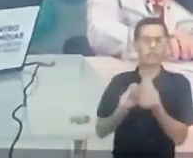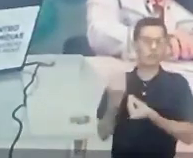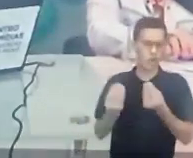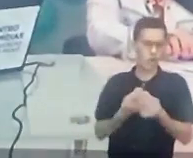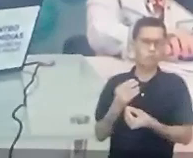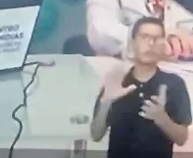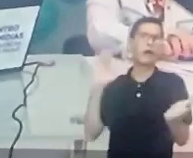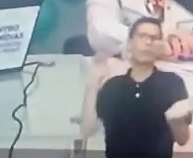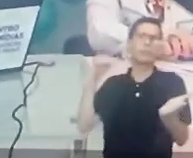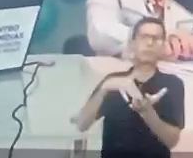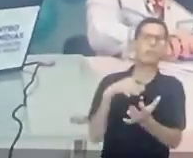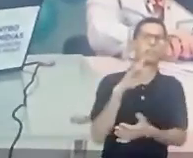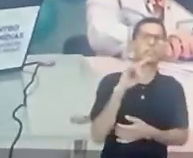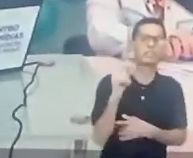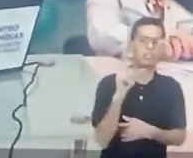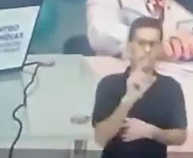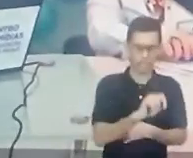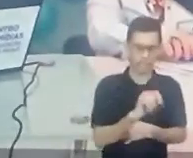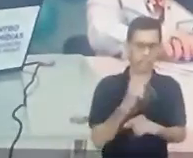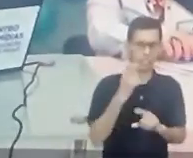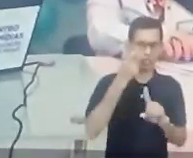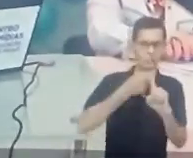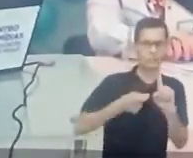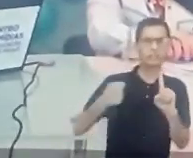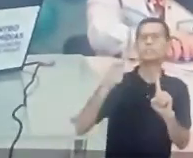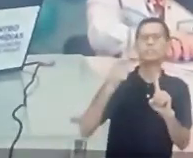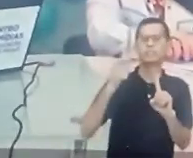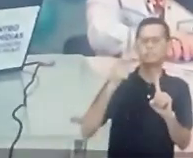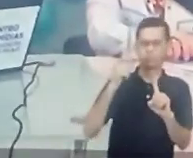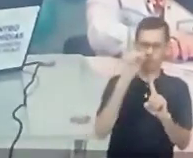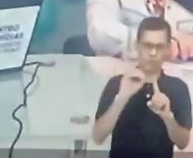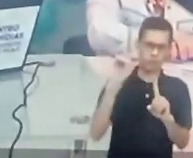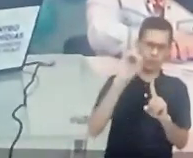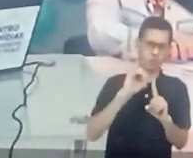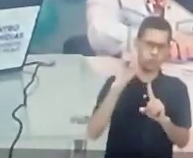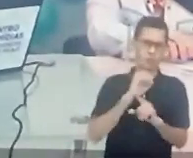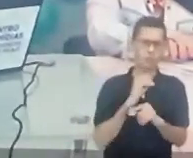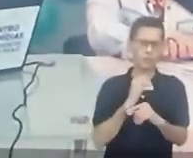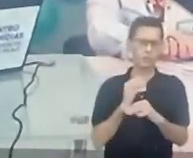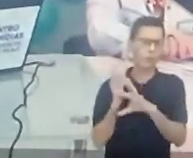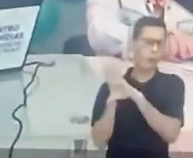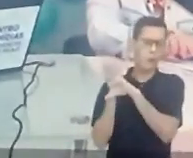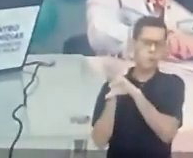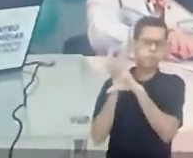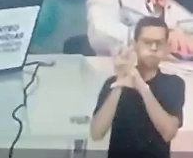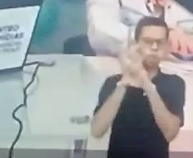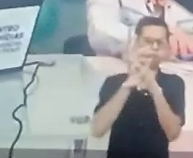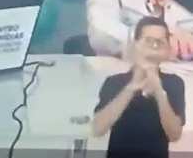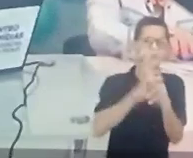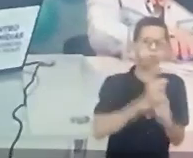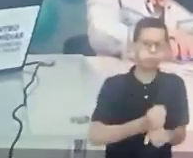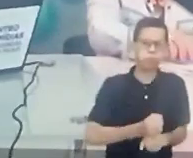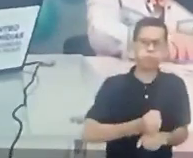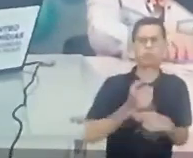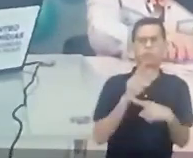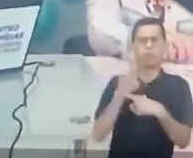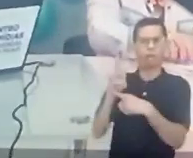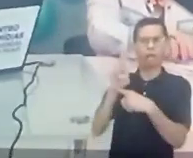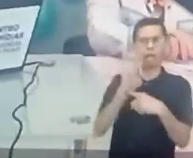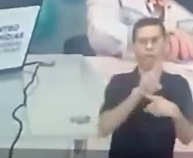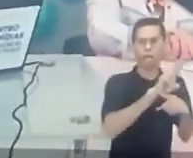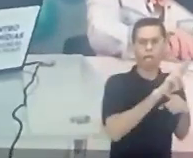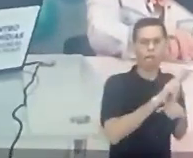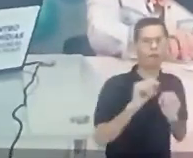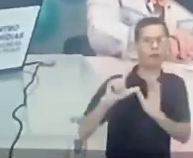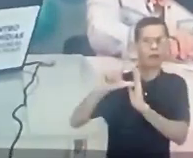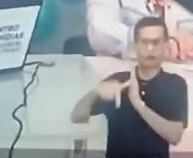lá no dia 10, né, do dia 10 do 10, com uma quantidade muito expressiva de recursos e que